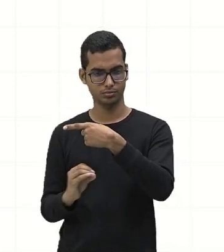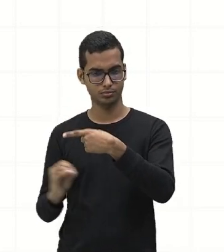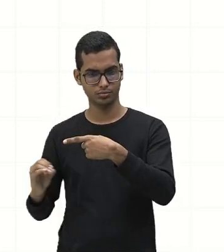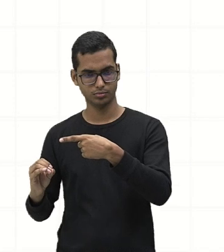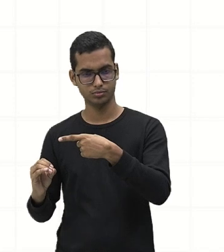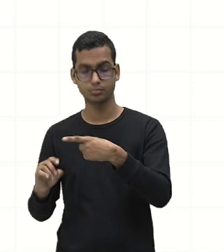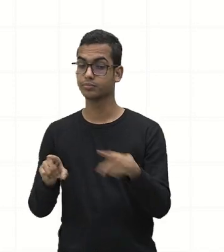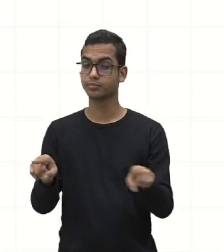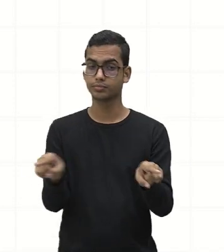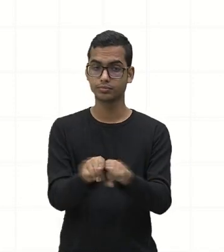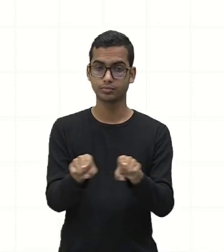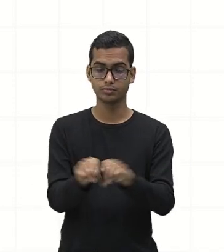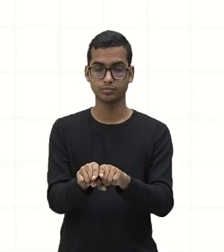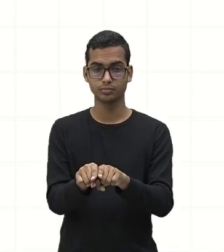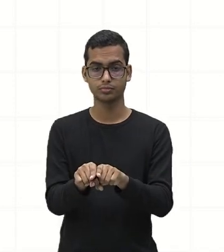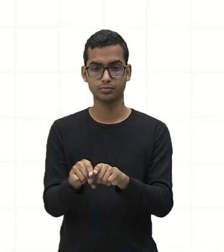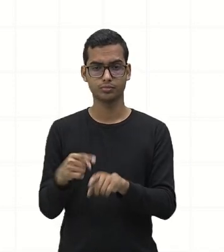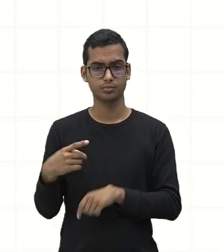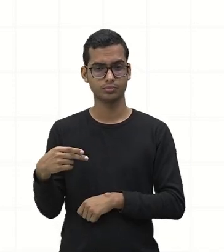assim como